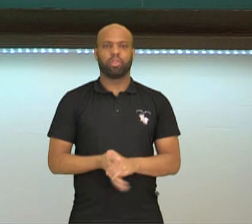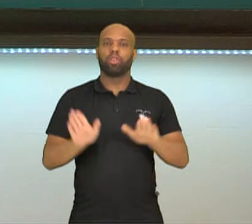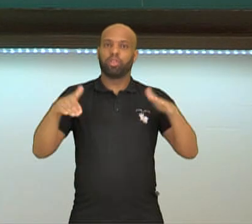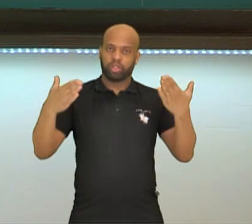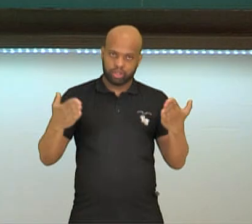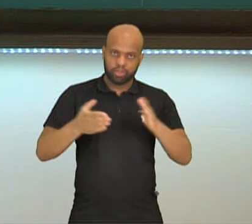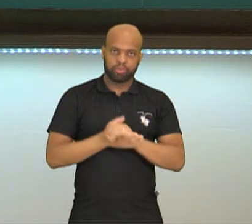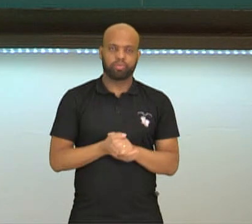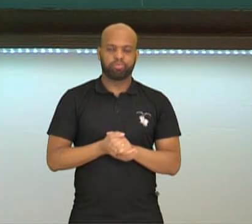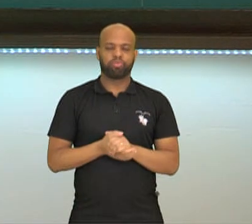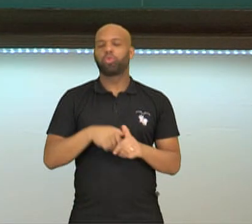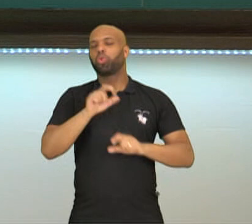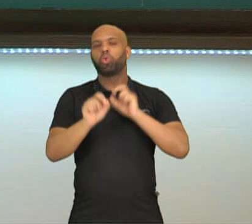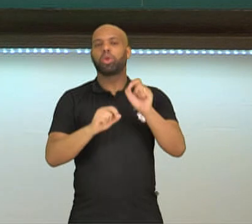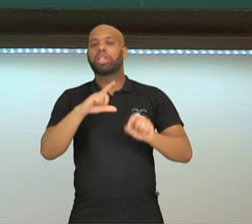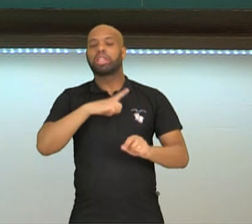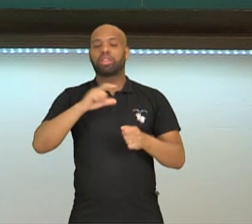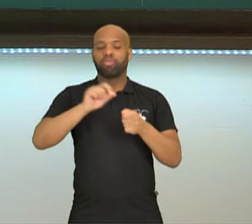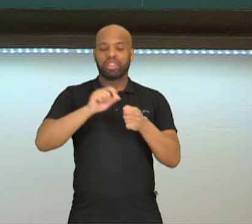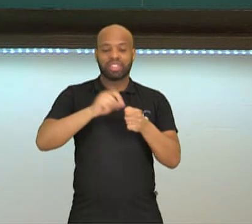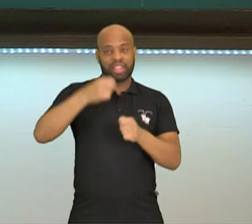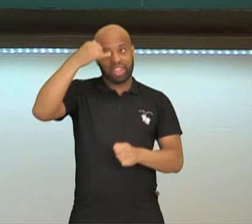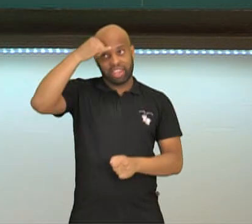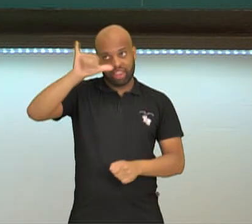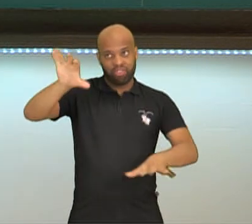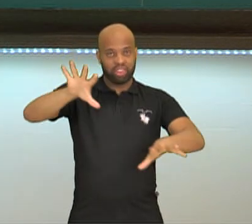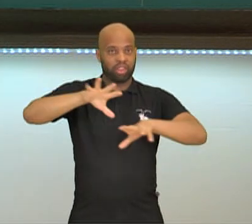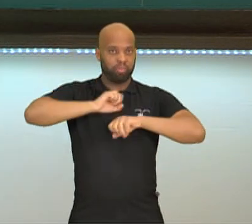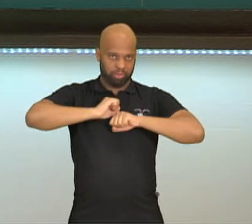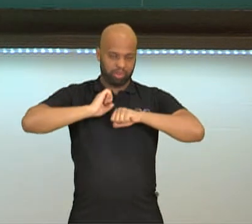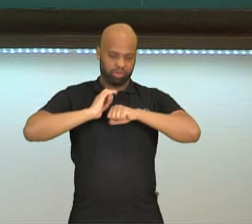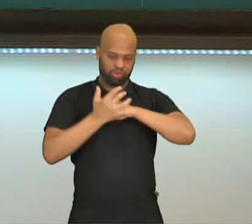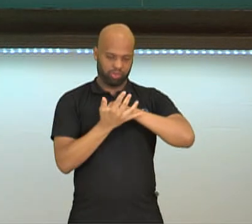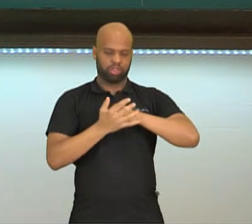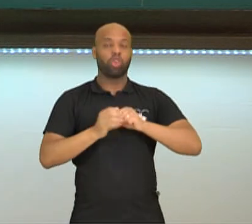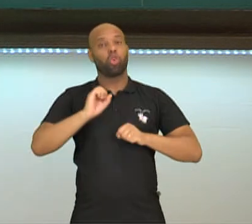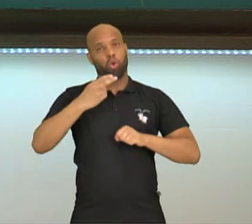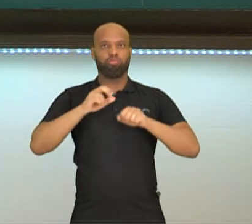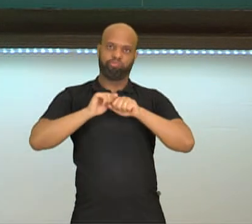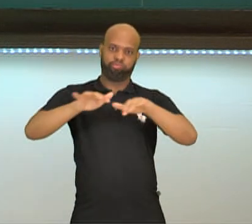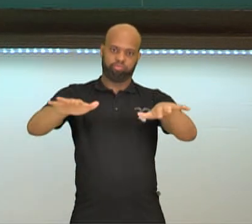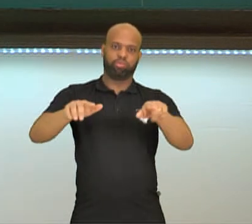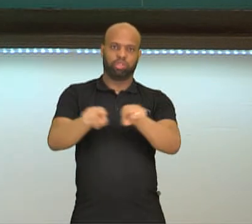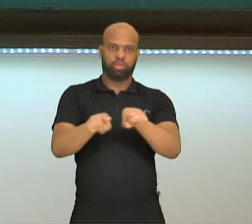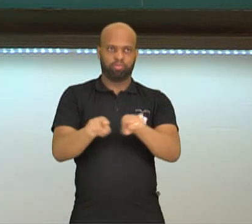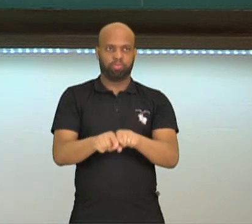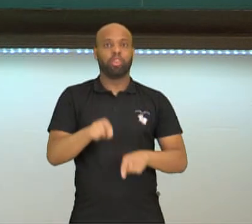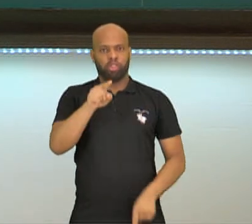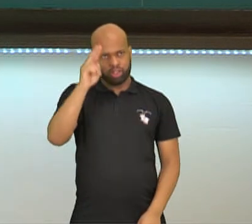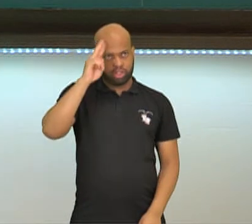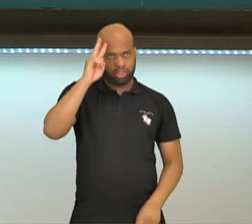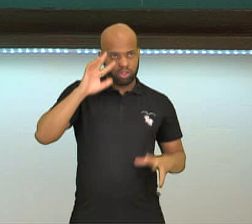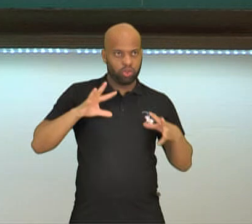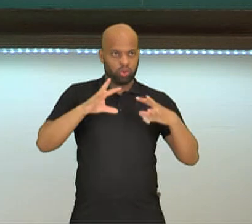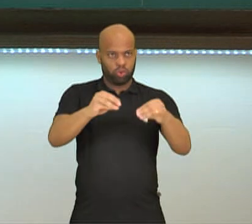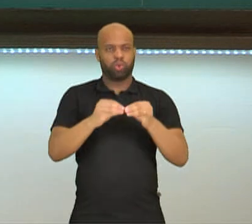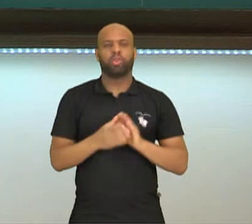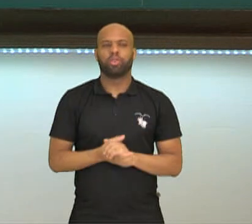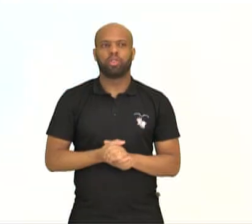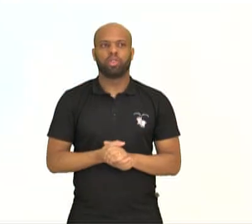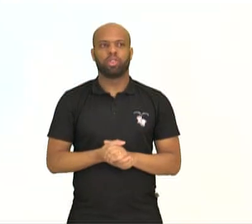E então, quais são as medidas de prevenção contra a Covid-19? Vamos ver se você lembrou de todas